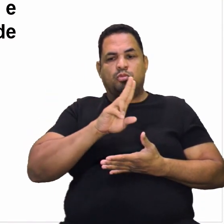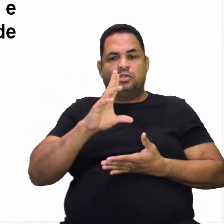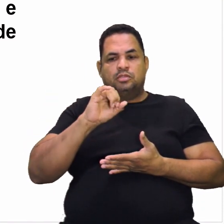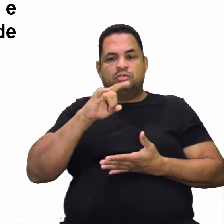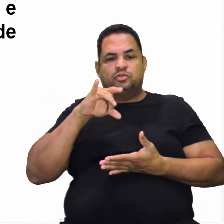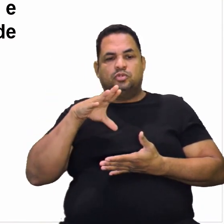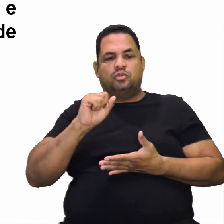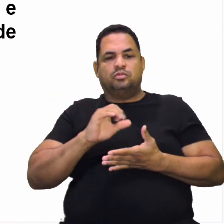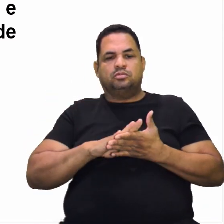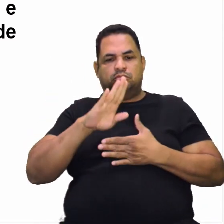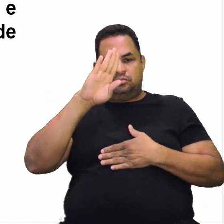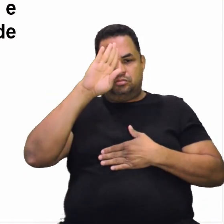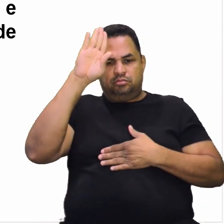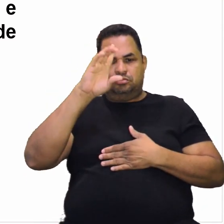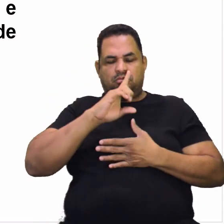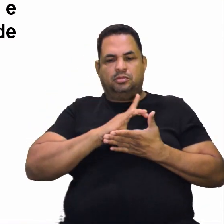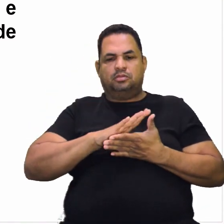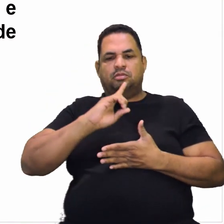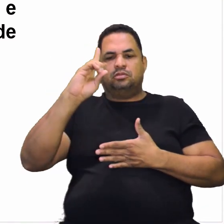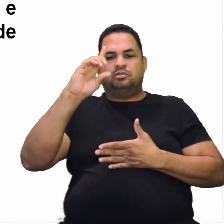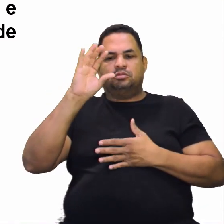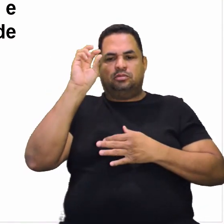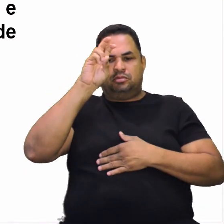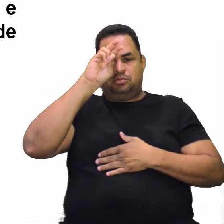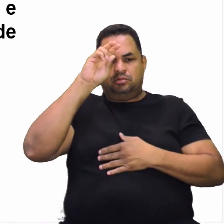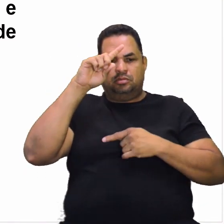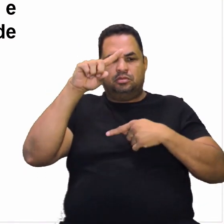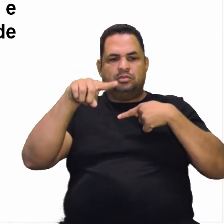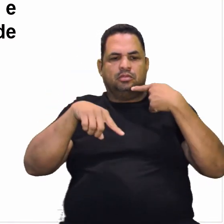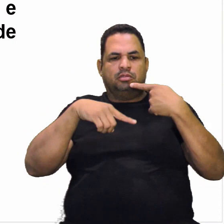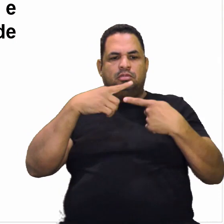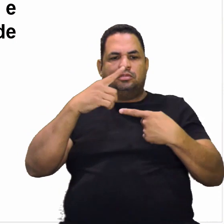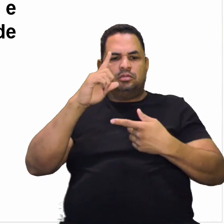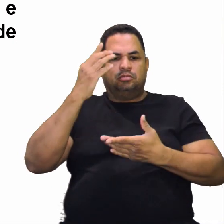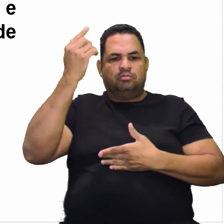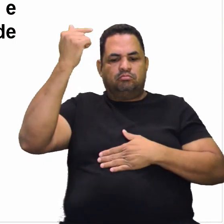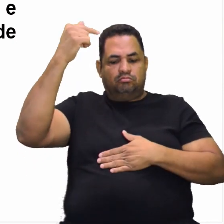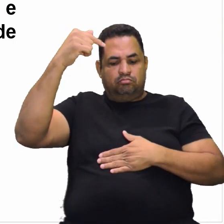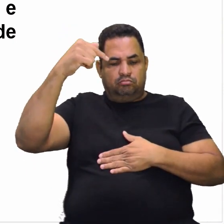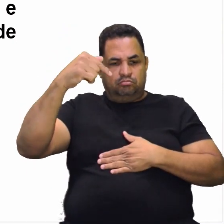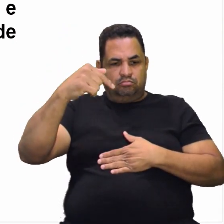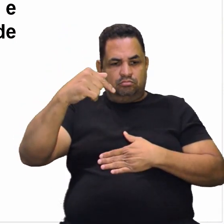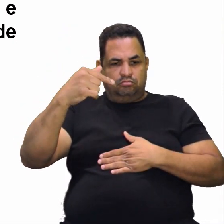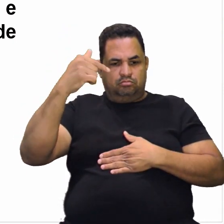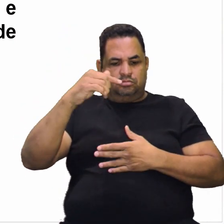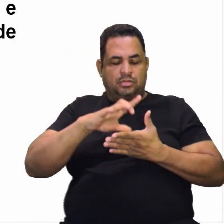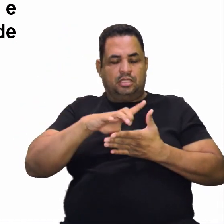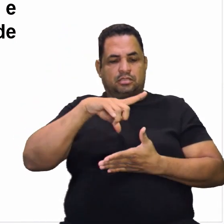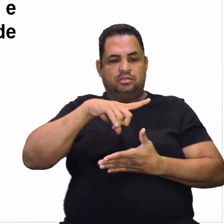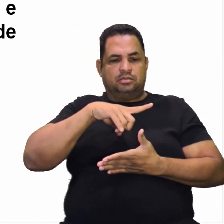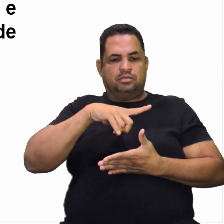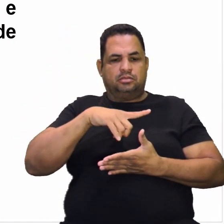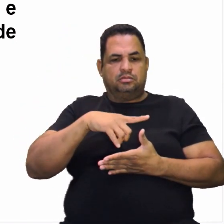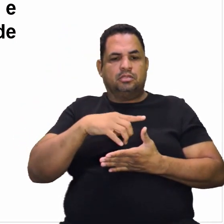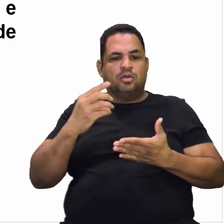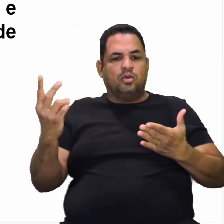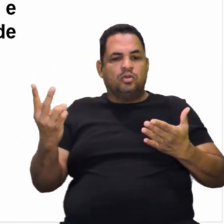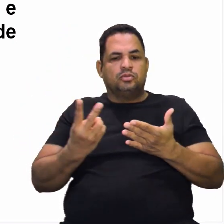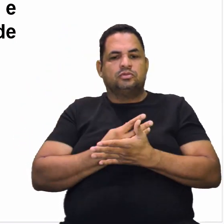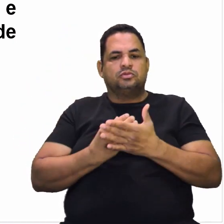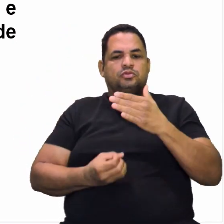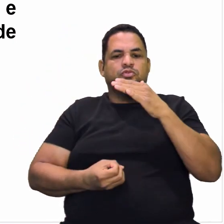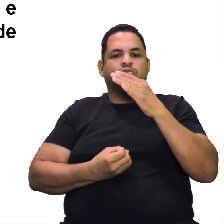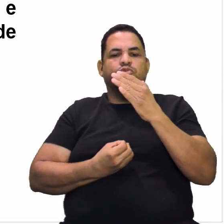dos principais deuses do Egito, que depois de ter decidido existir, cria um